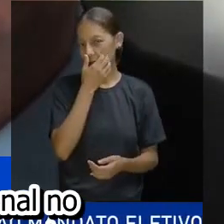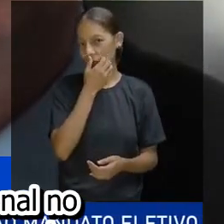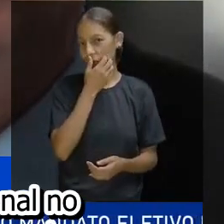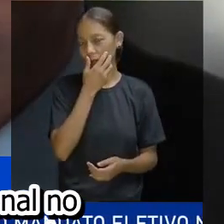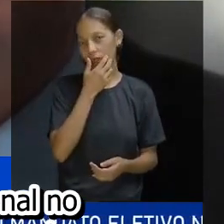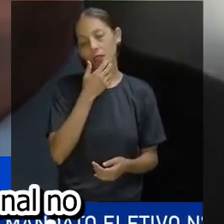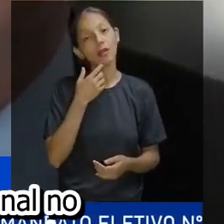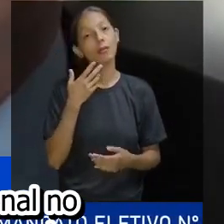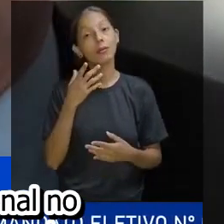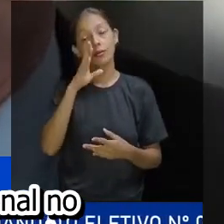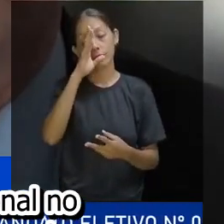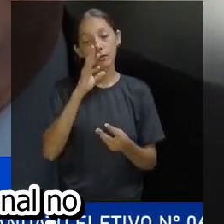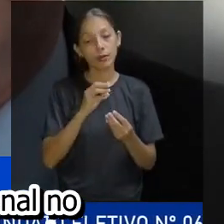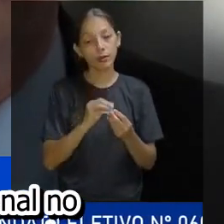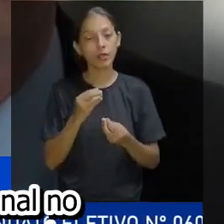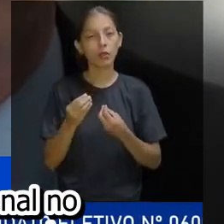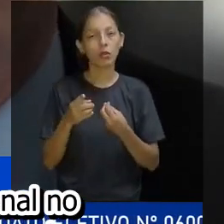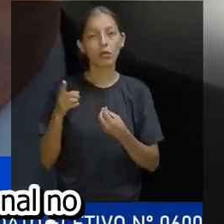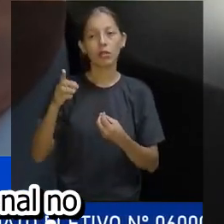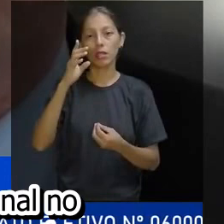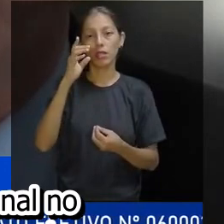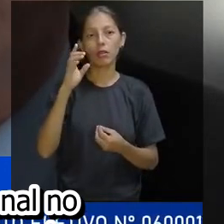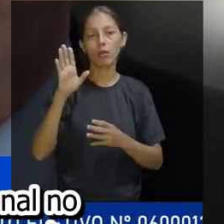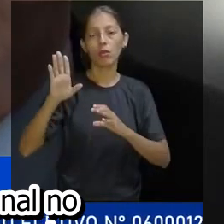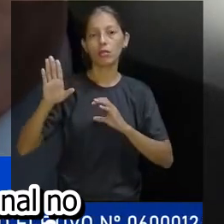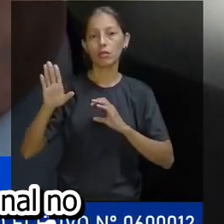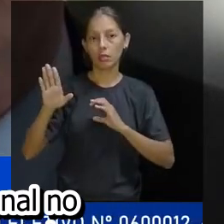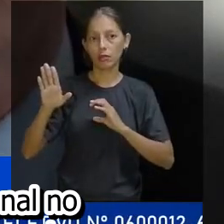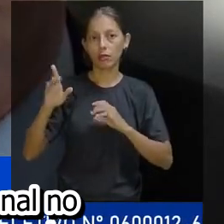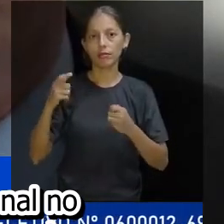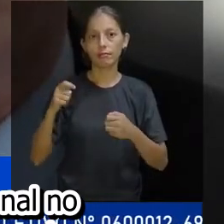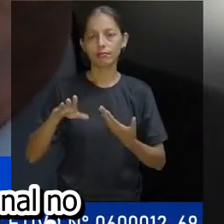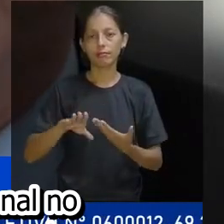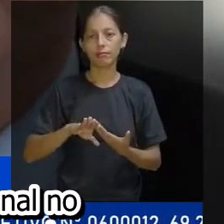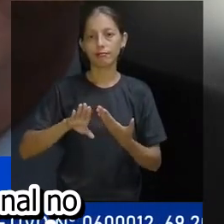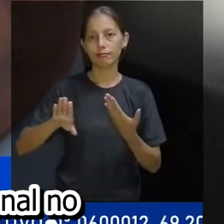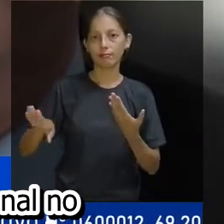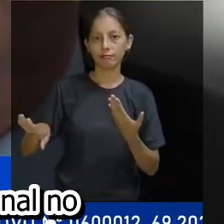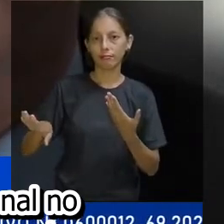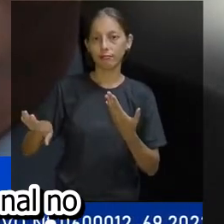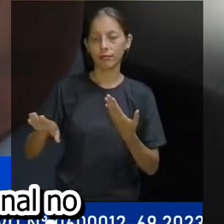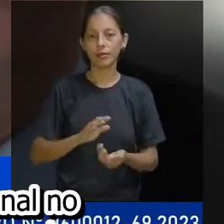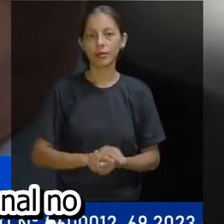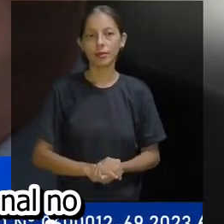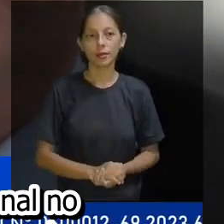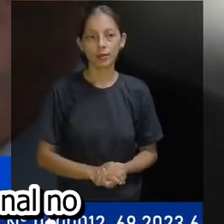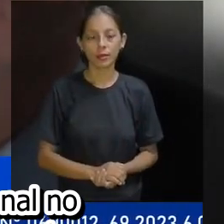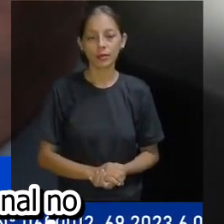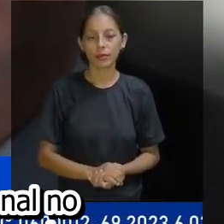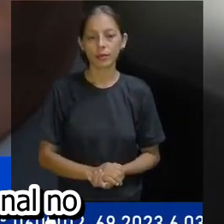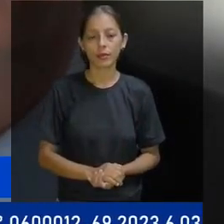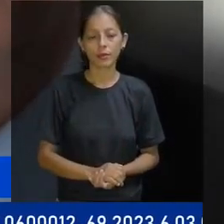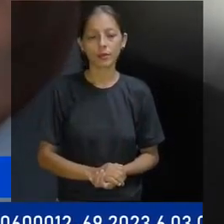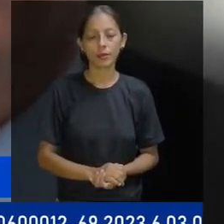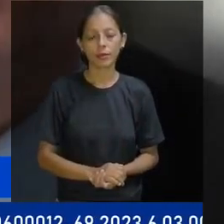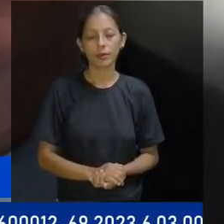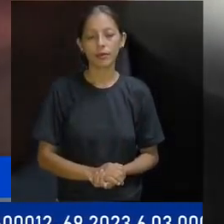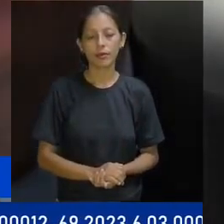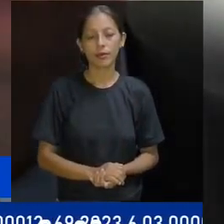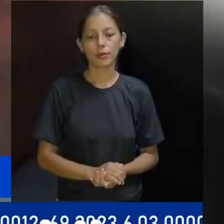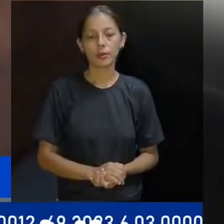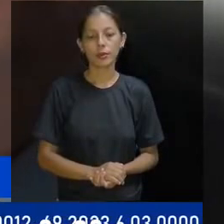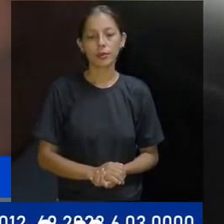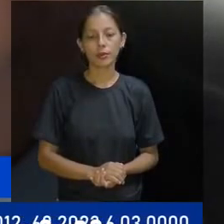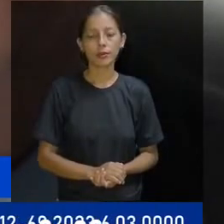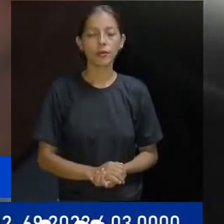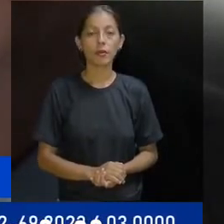se conclua pelo afastamento do critério nacional no rateio do Fundo Especial de Financiamento de Campanha. Fecho aspas.